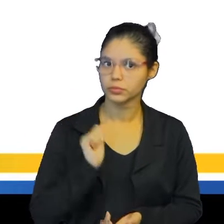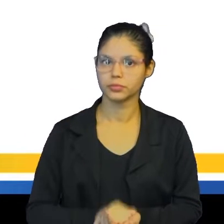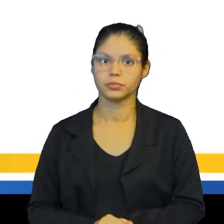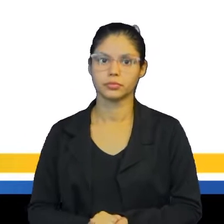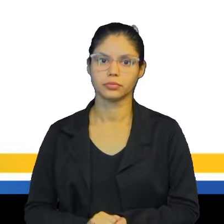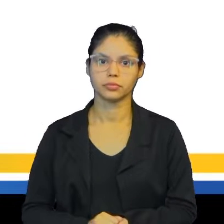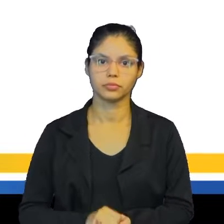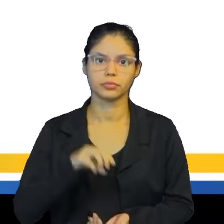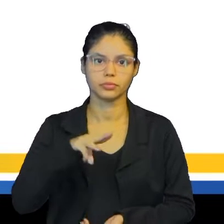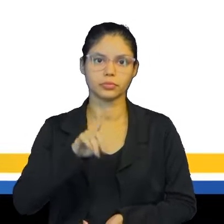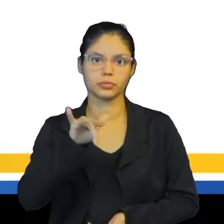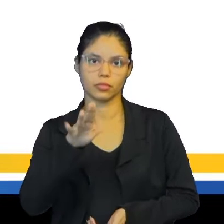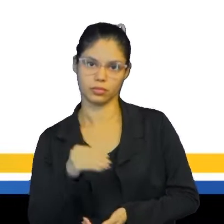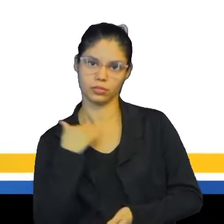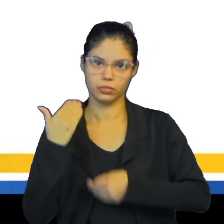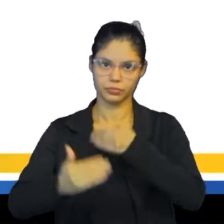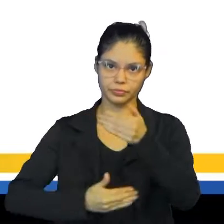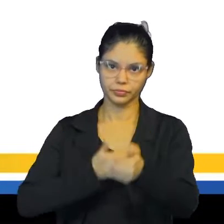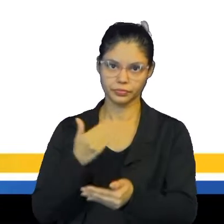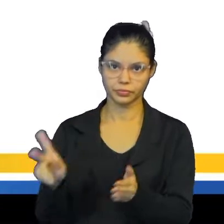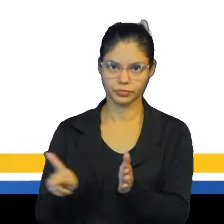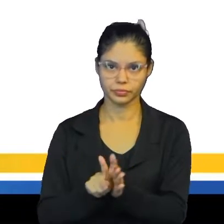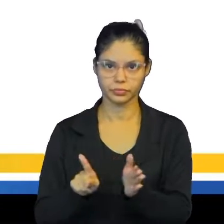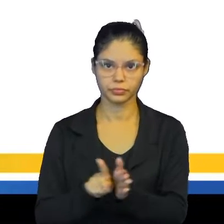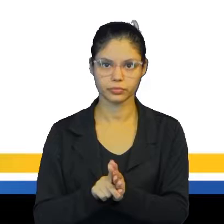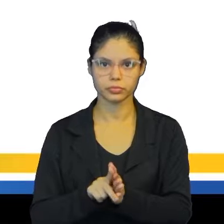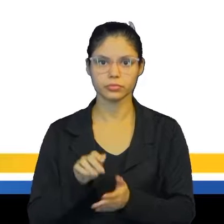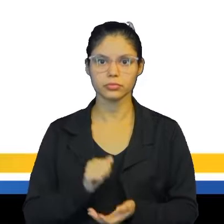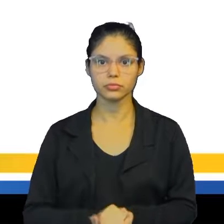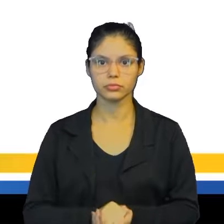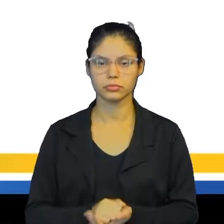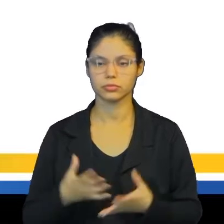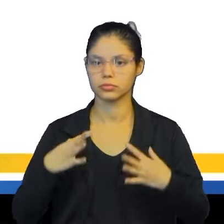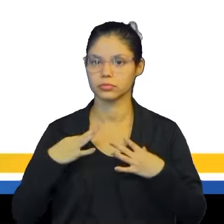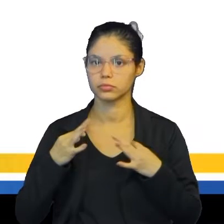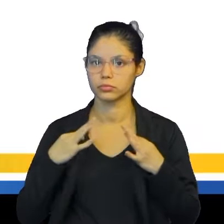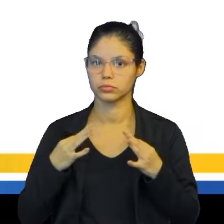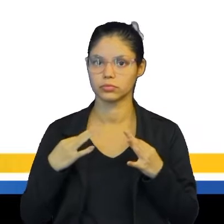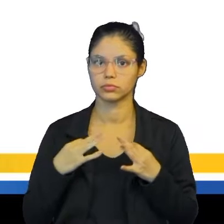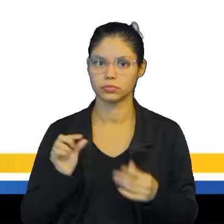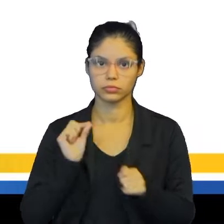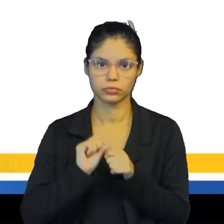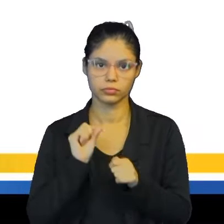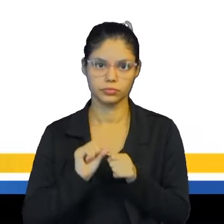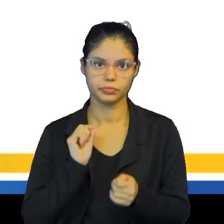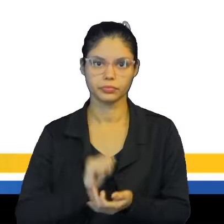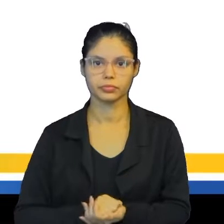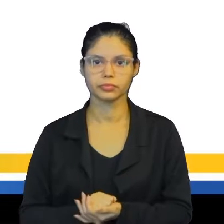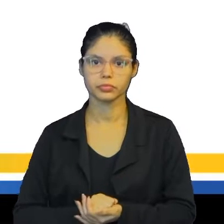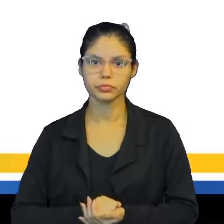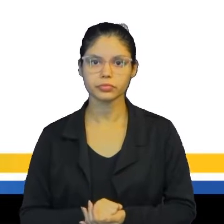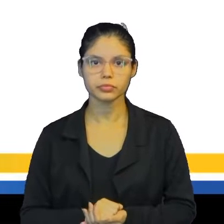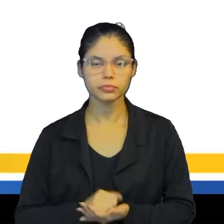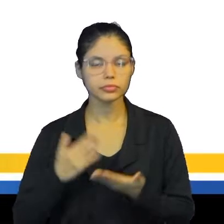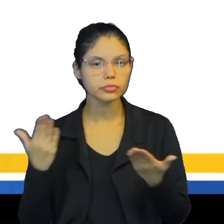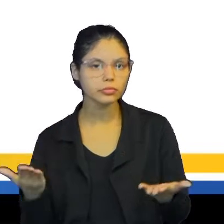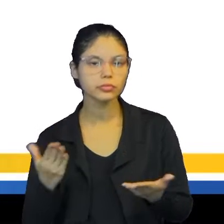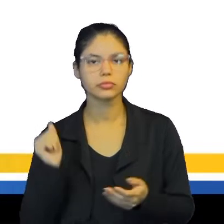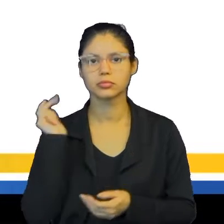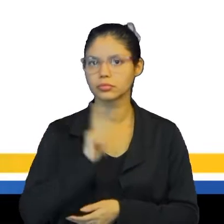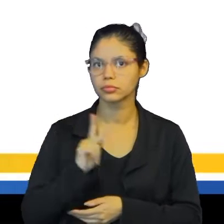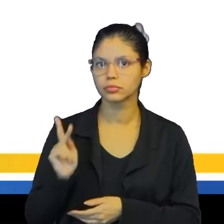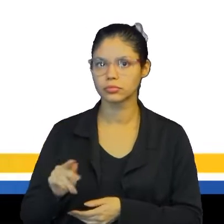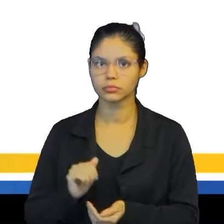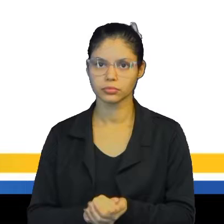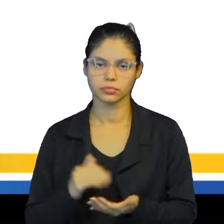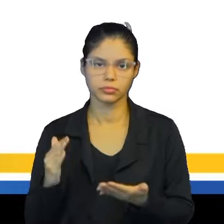modelagem, galera? A modelagem é um processo essencial na confecção de roupas, tá? Então, professor, eu